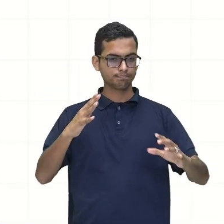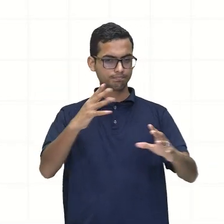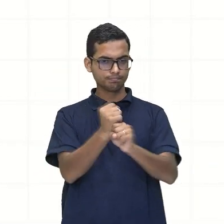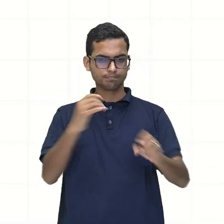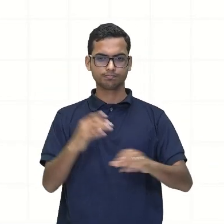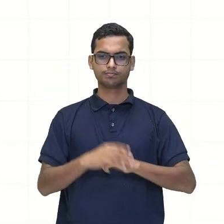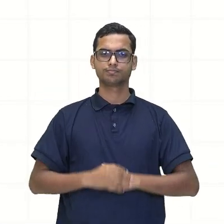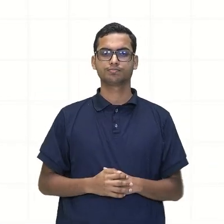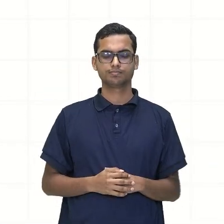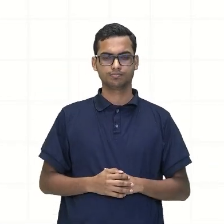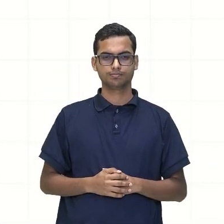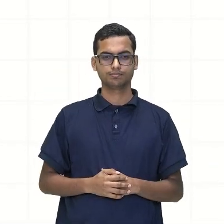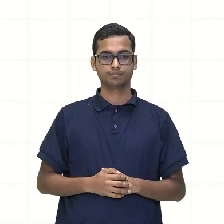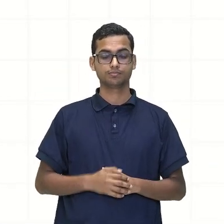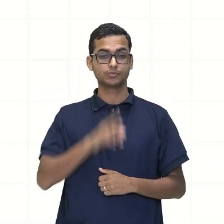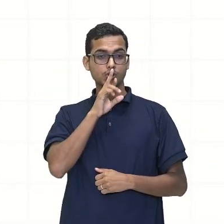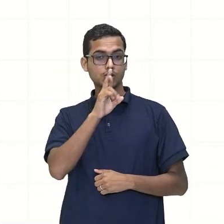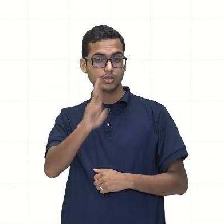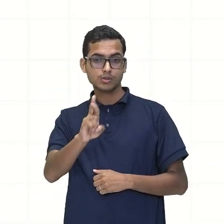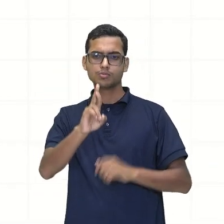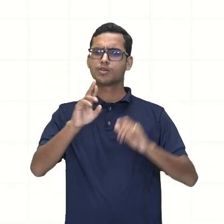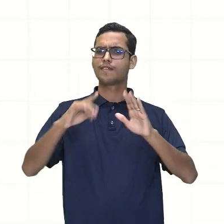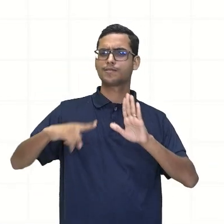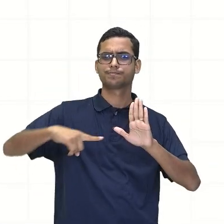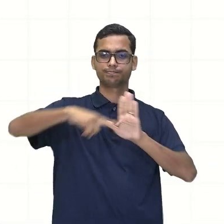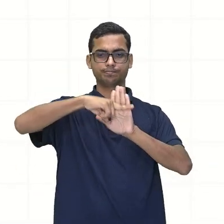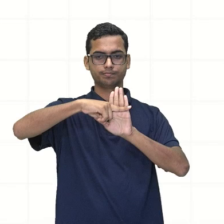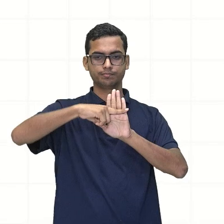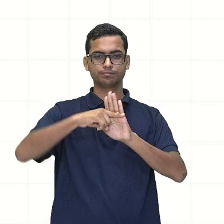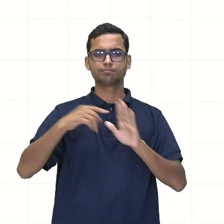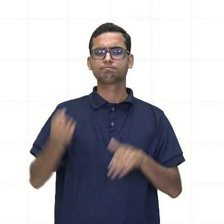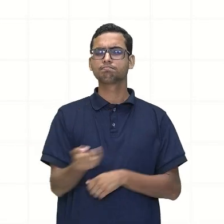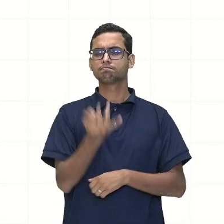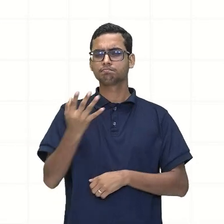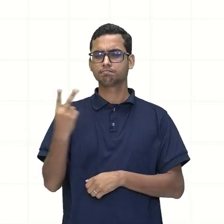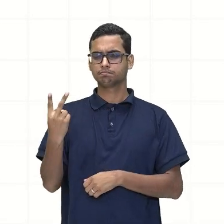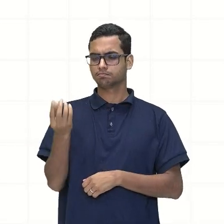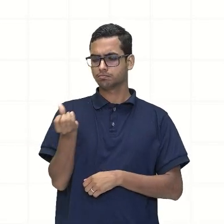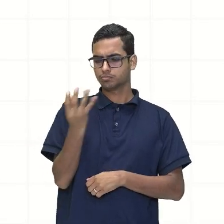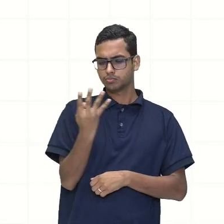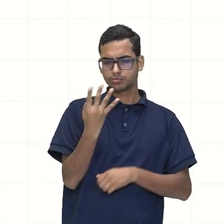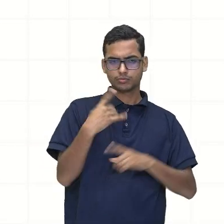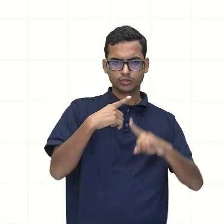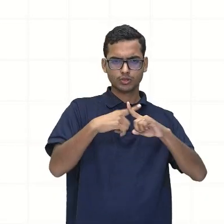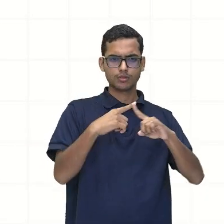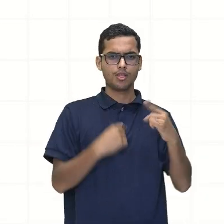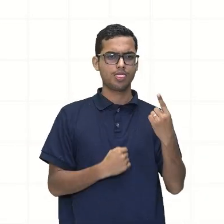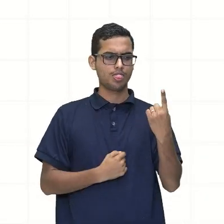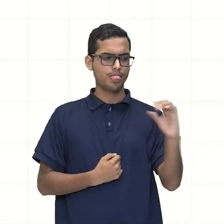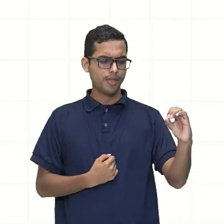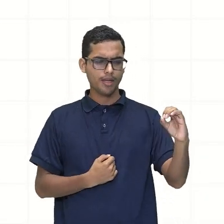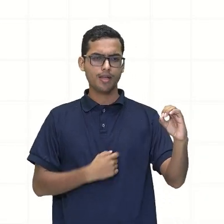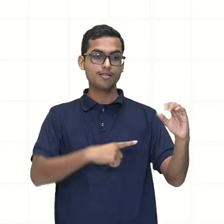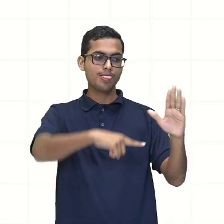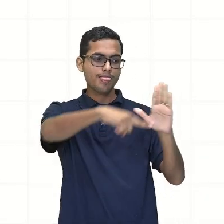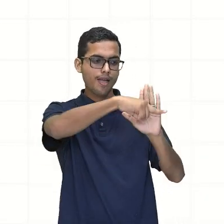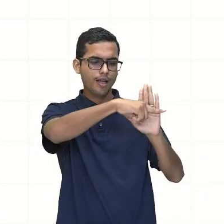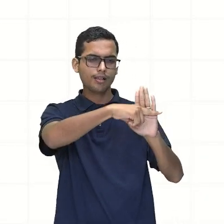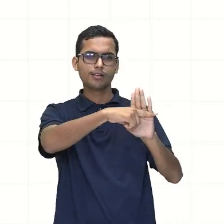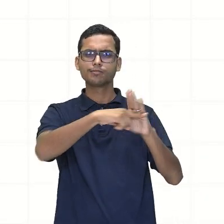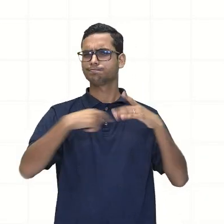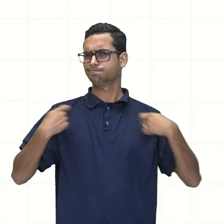ser negativo. E quanto é 264 vezes 10? Eu vou precisar resolver esse